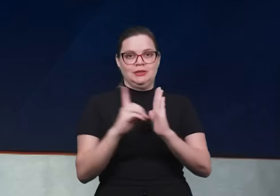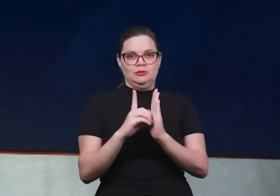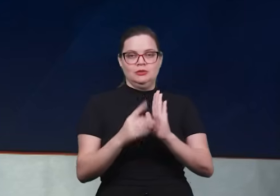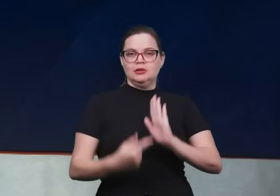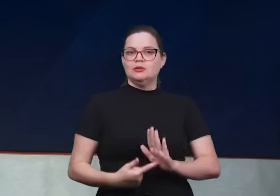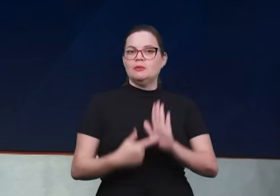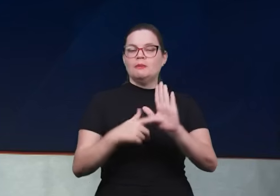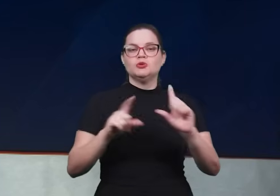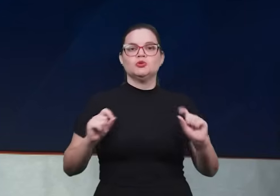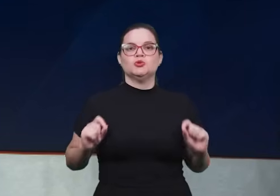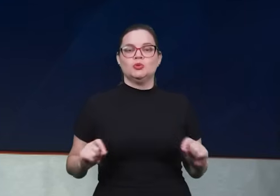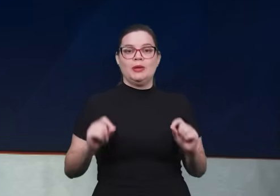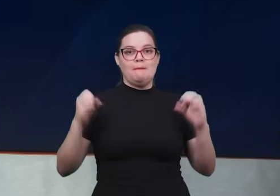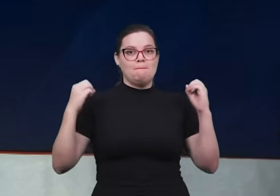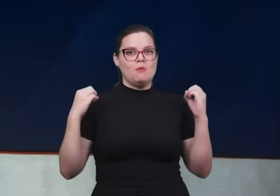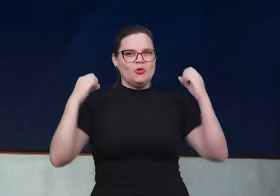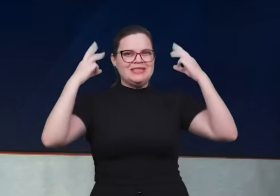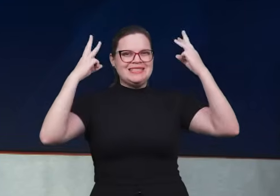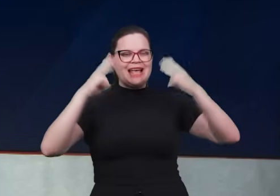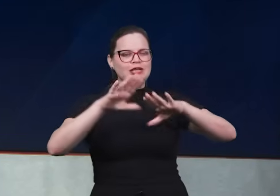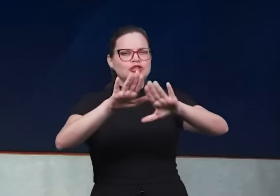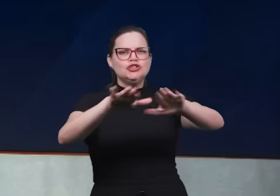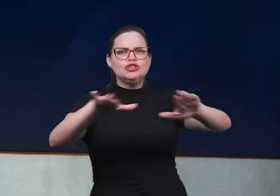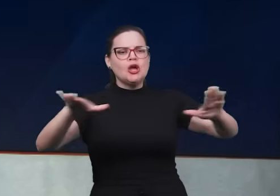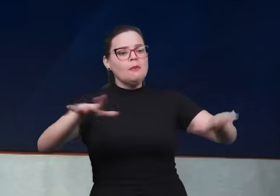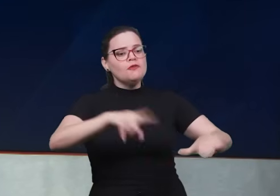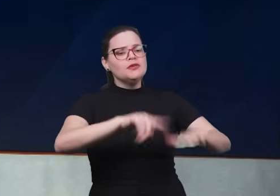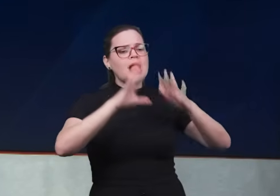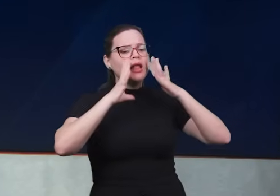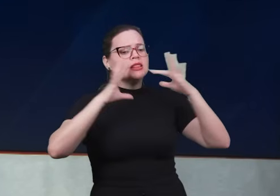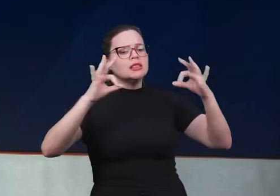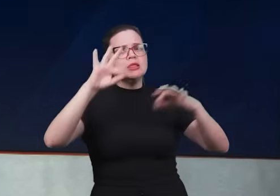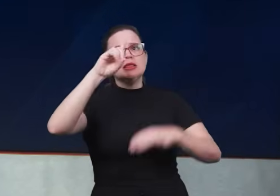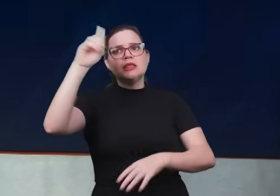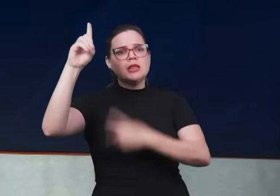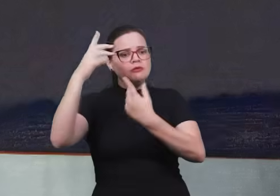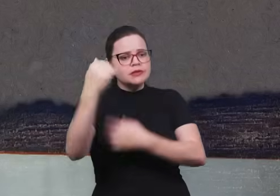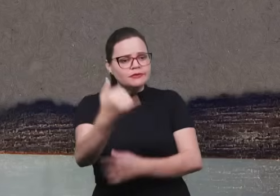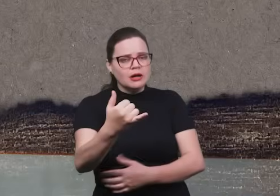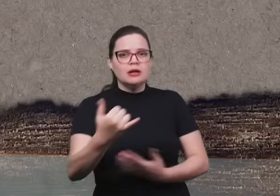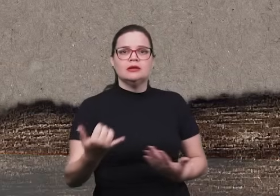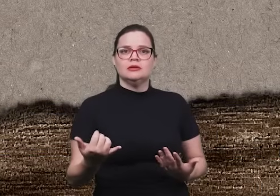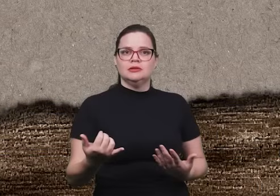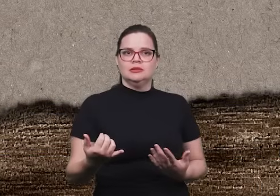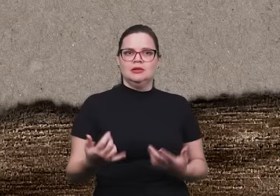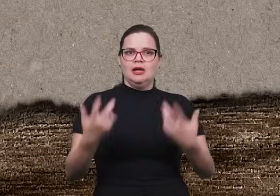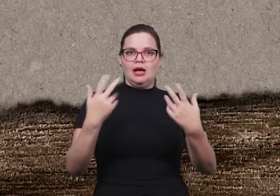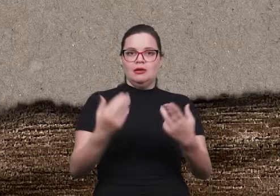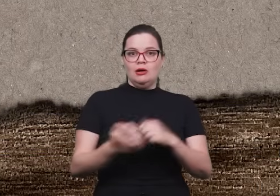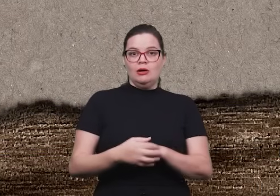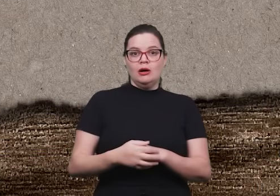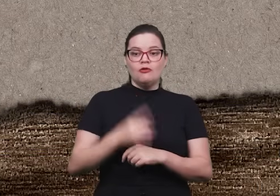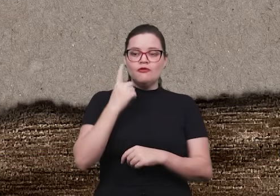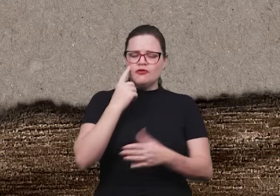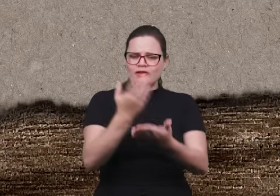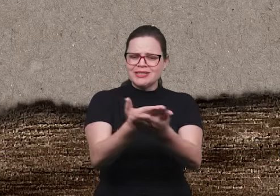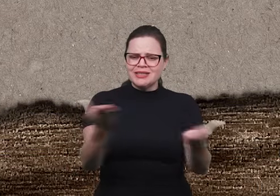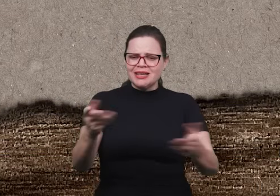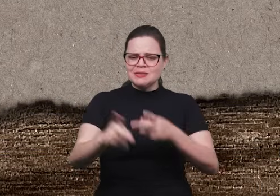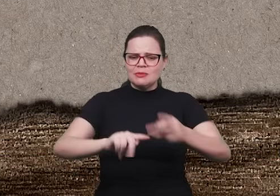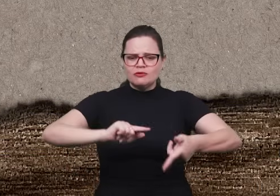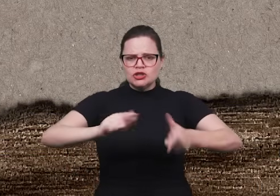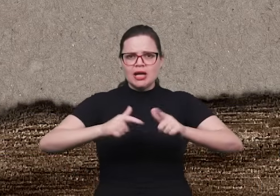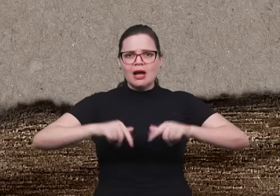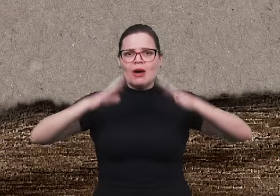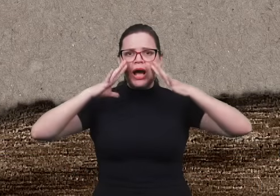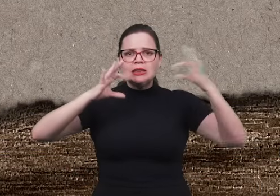Moisés conclama o povo a ouvir o Senhor. Expressões como, agora, pois, ouve,